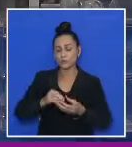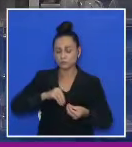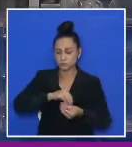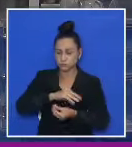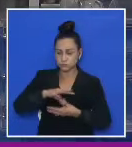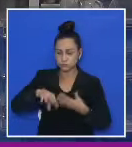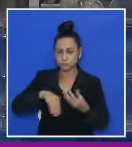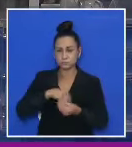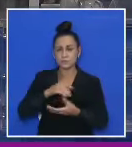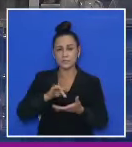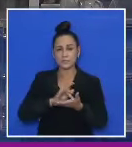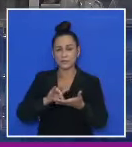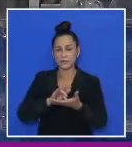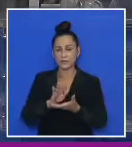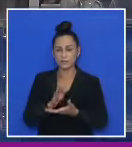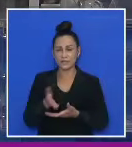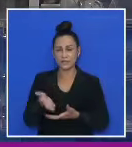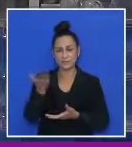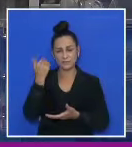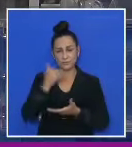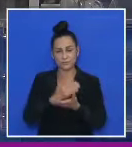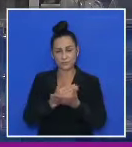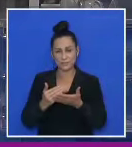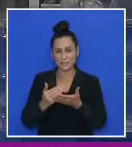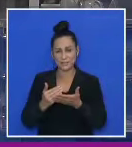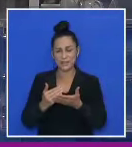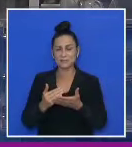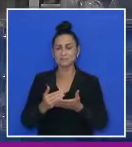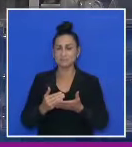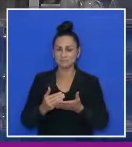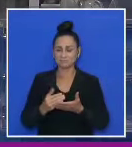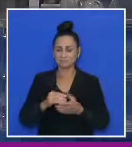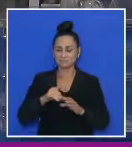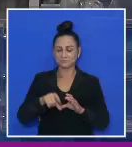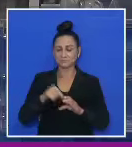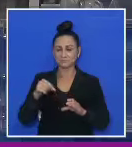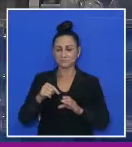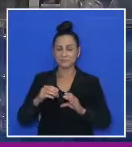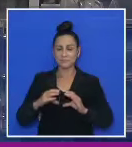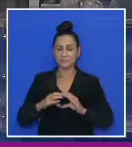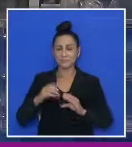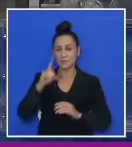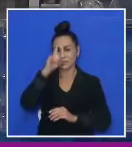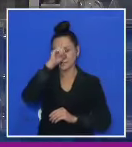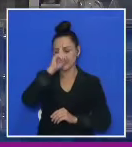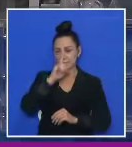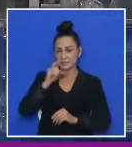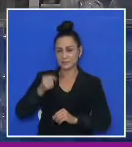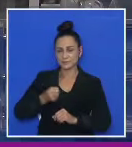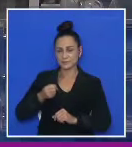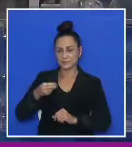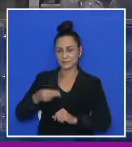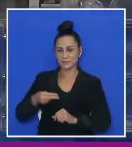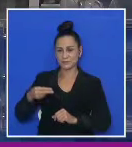sendo embaralhadas. E vamos começar então com as bolas sorteadas. Bola amarela número